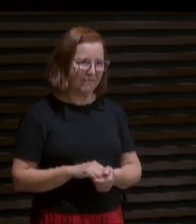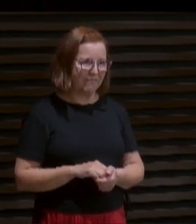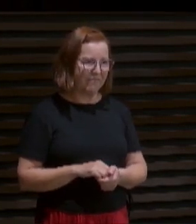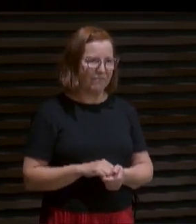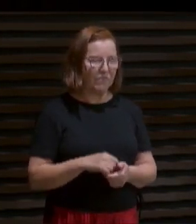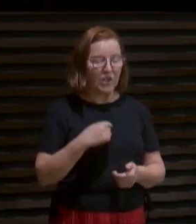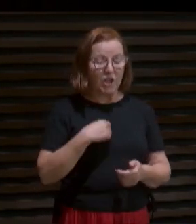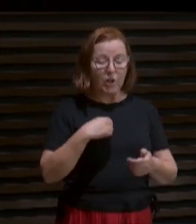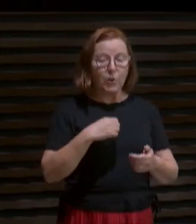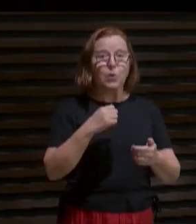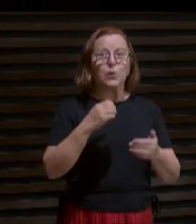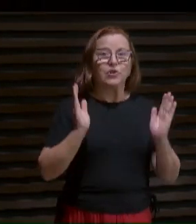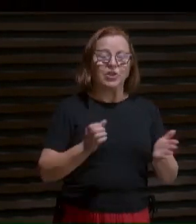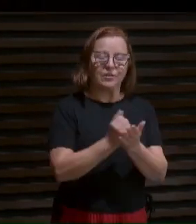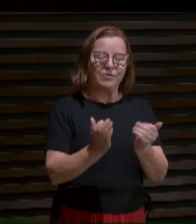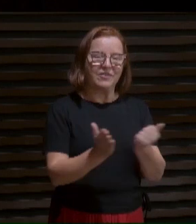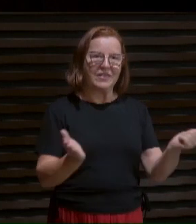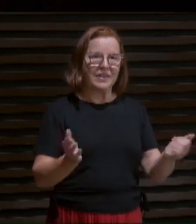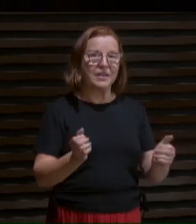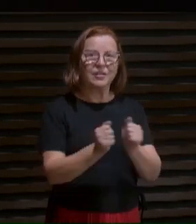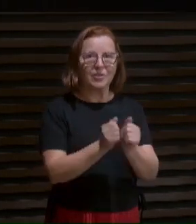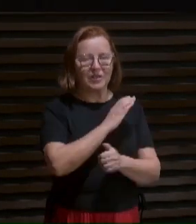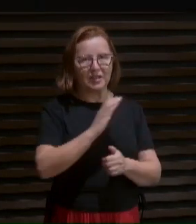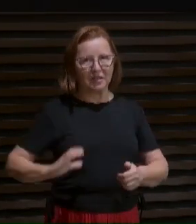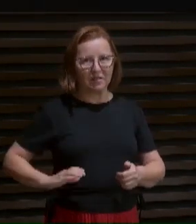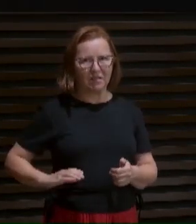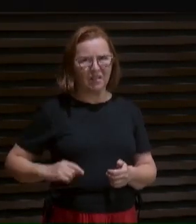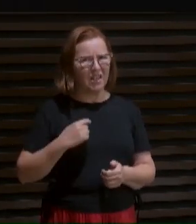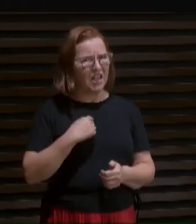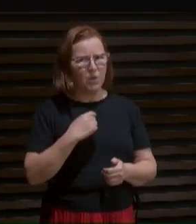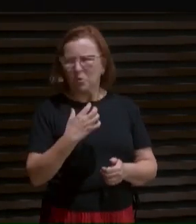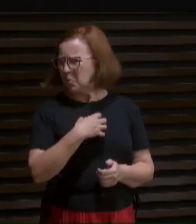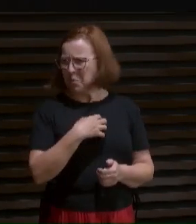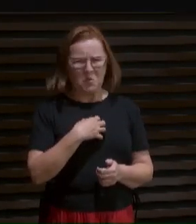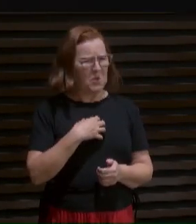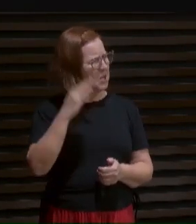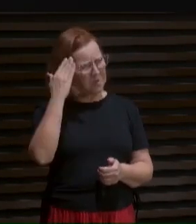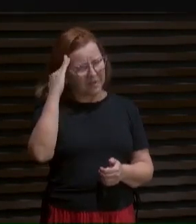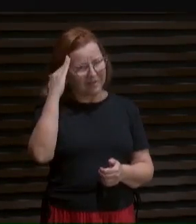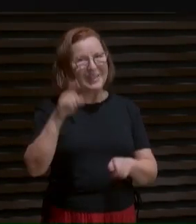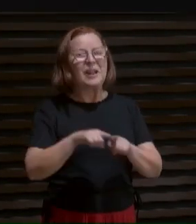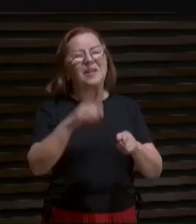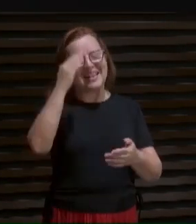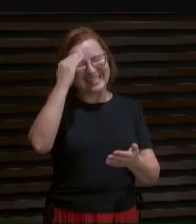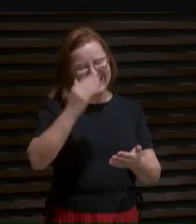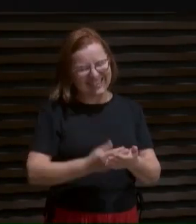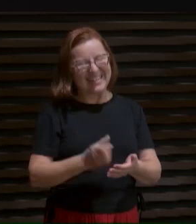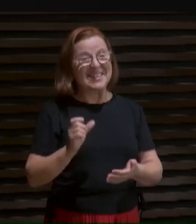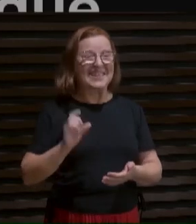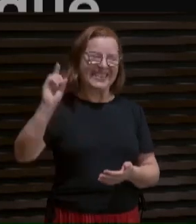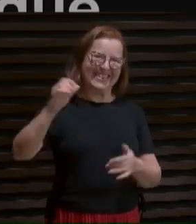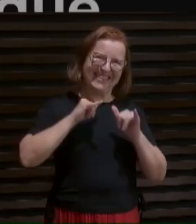Eu estou crucificado com Cristo. Eu não sinto, eu não entendo, mas eu creio, a palavra de Deus diz